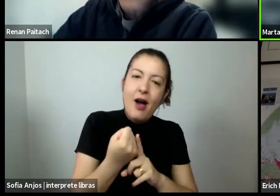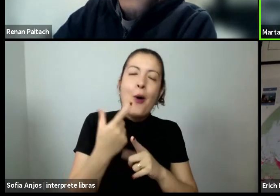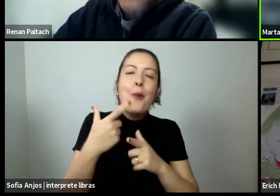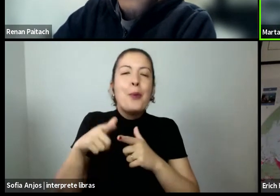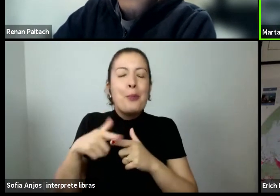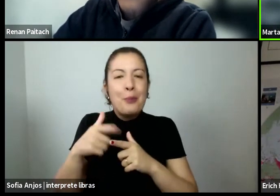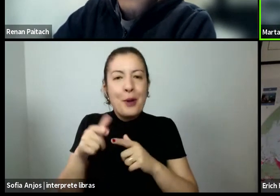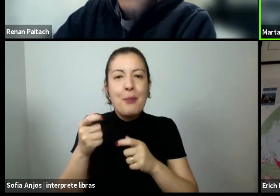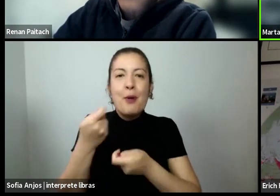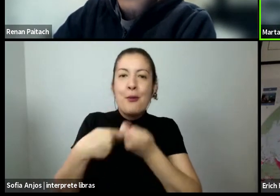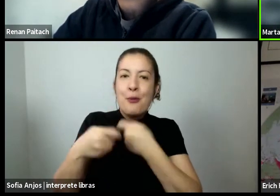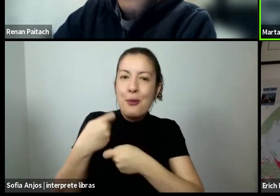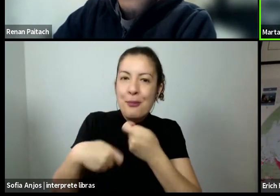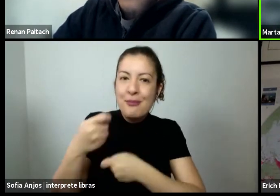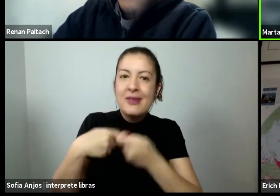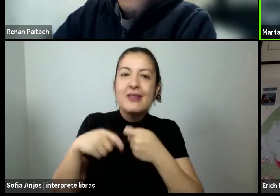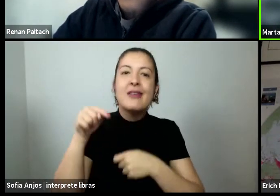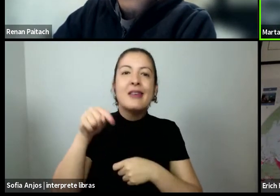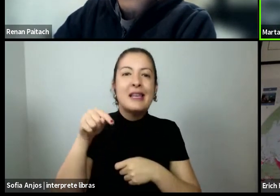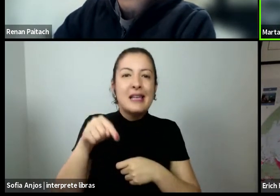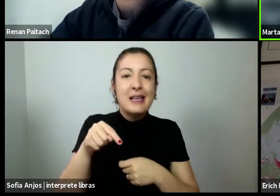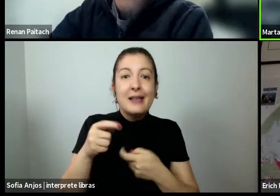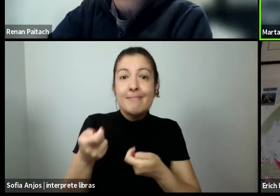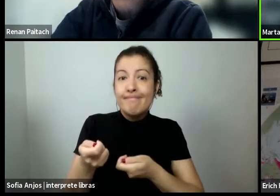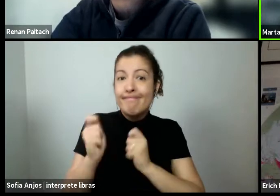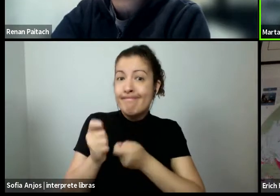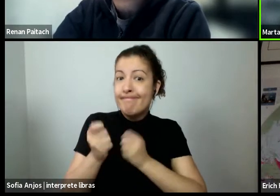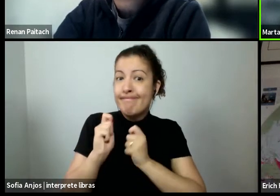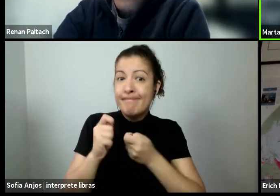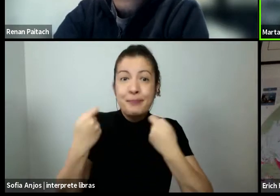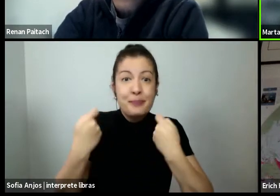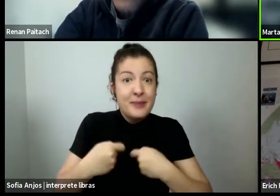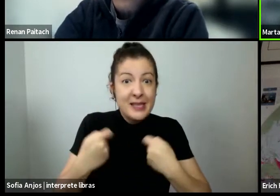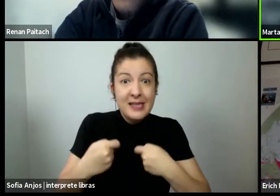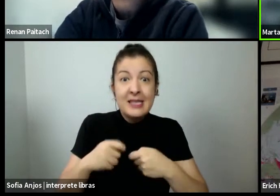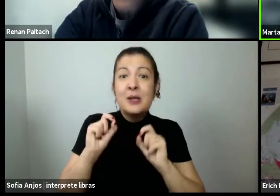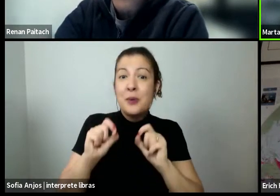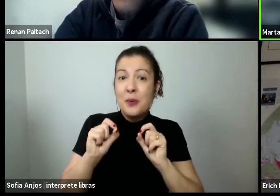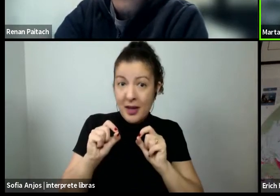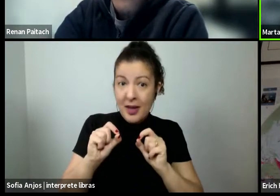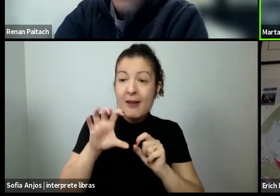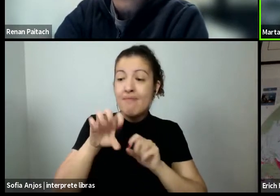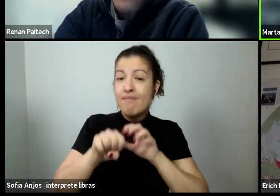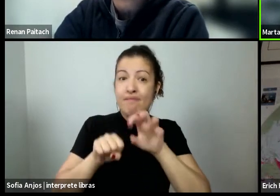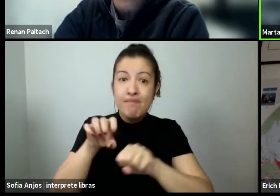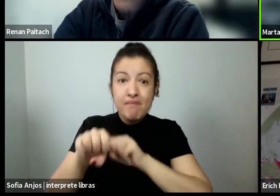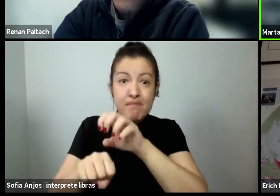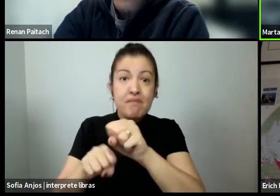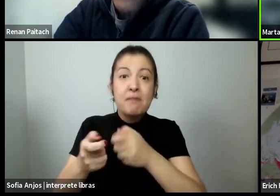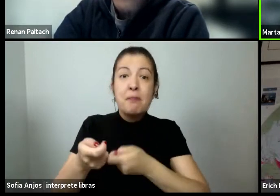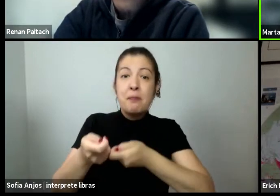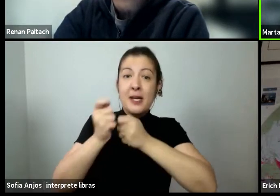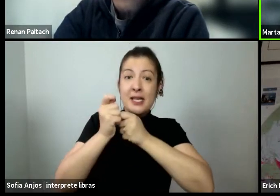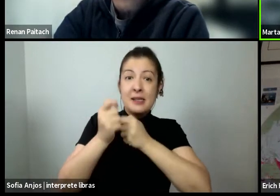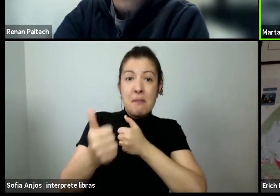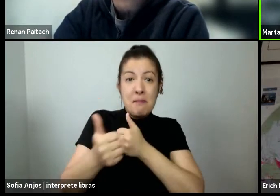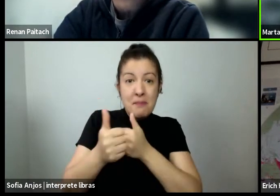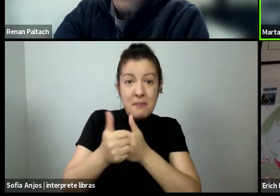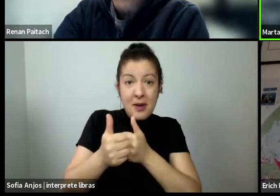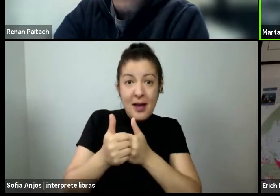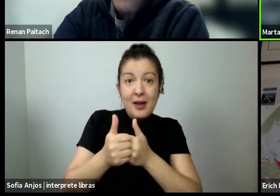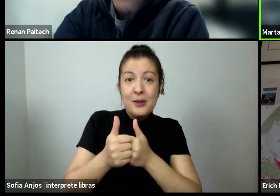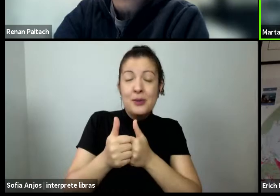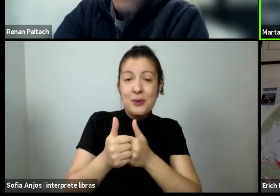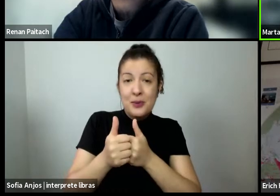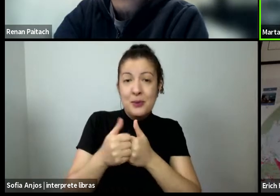importantes, comunidades que dependem daquela pesca muito costeira e que está ali nas proximidades das suas áreas